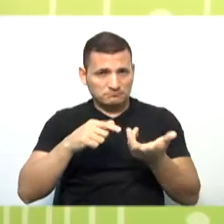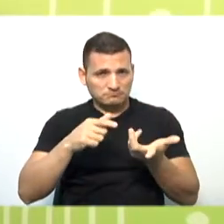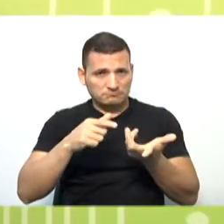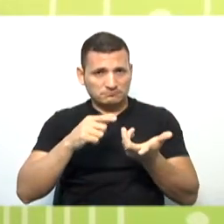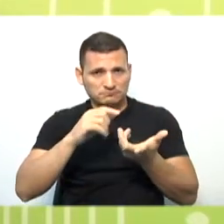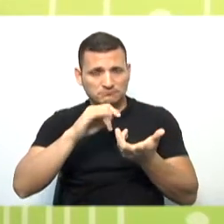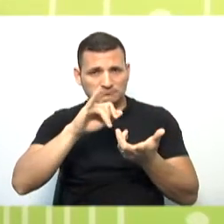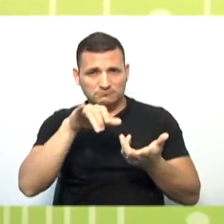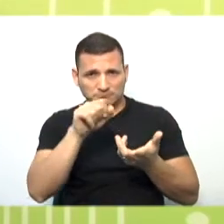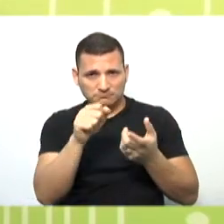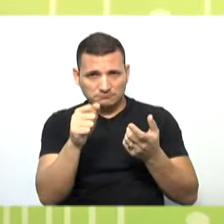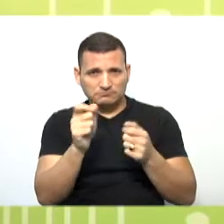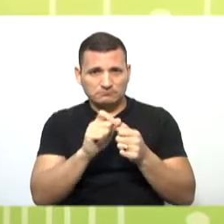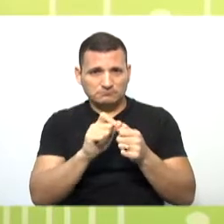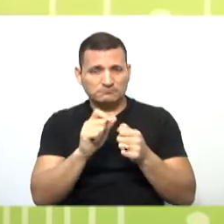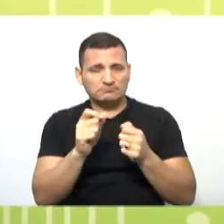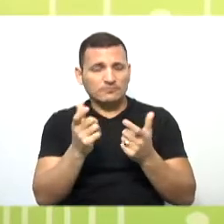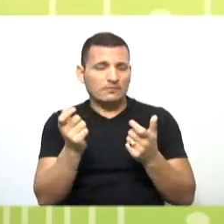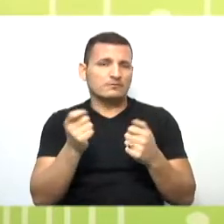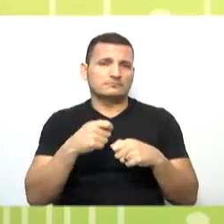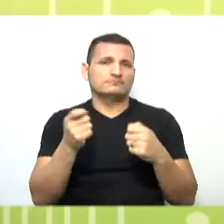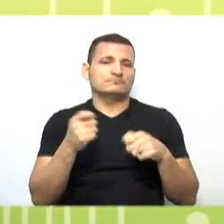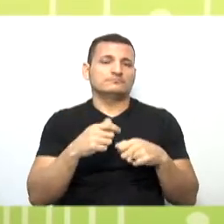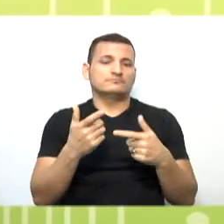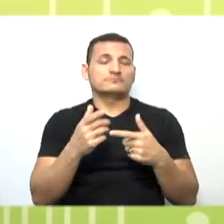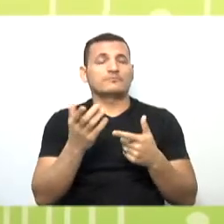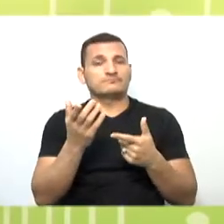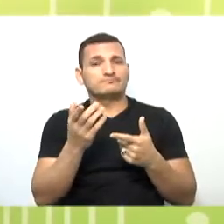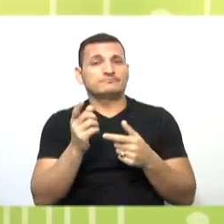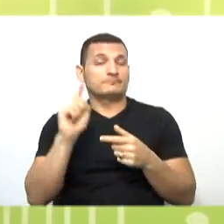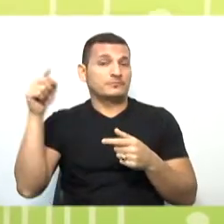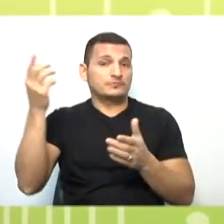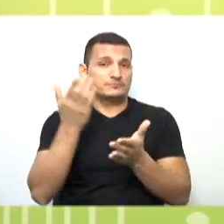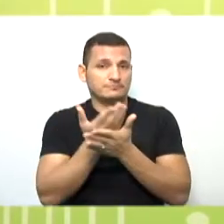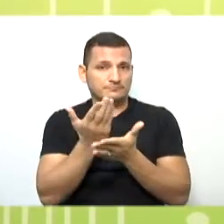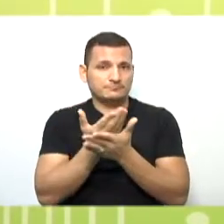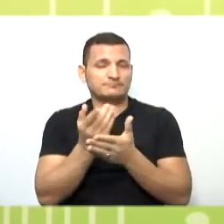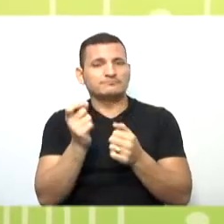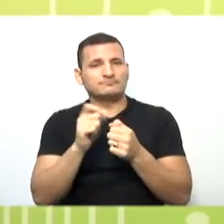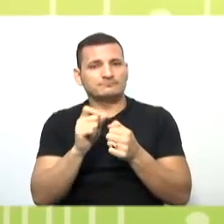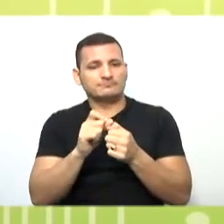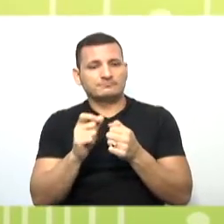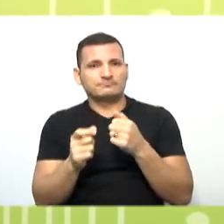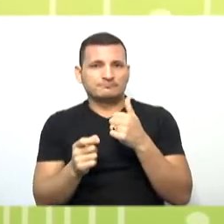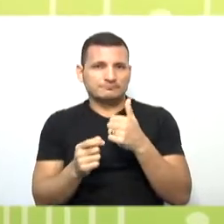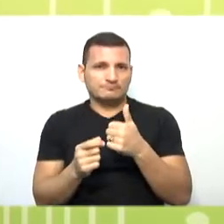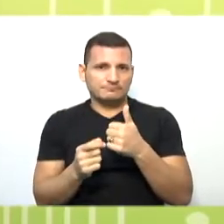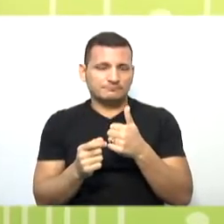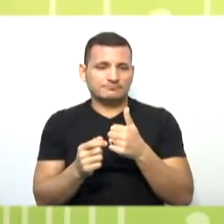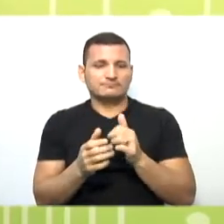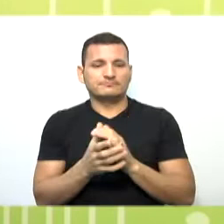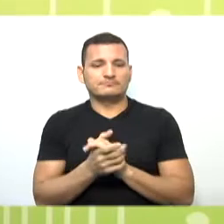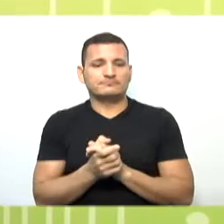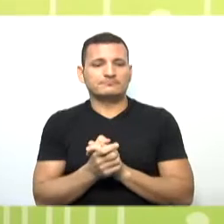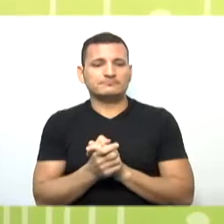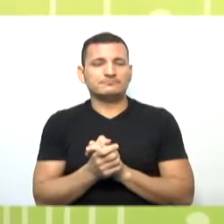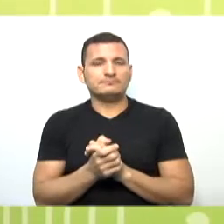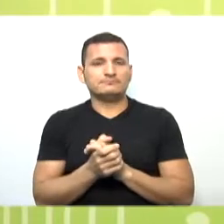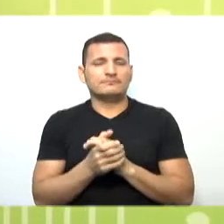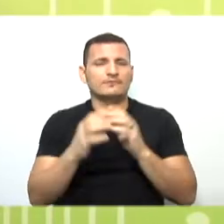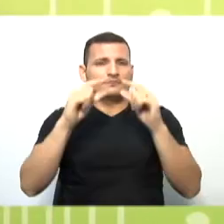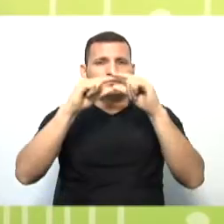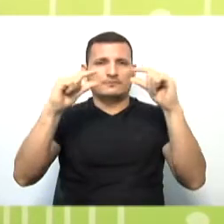fazer com JavaScript. Nós vamos fazer isso também na nossa próxima aula, né, professor? Fiquem ligados, não percam na próxima aula. A gente vai